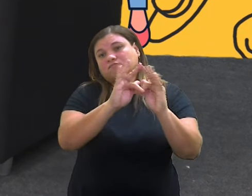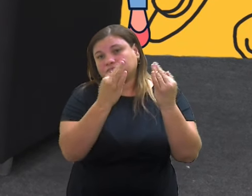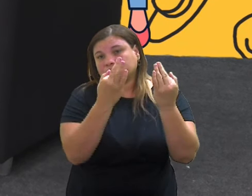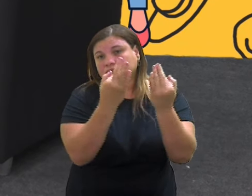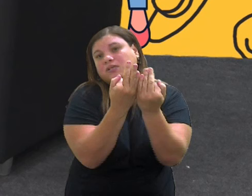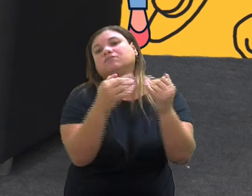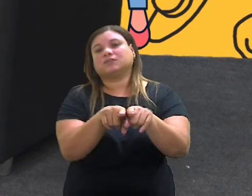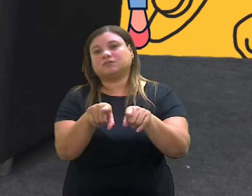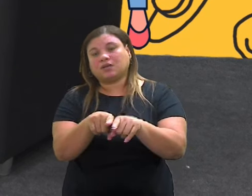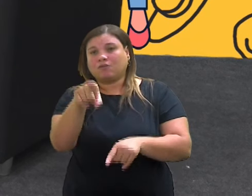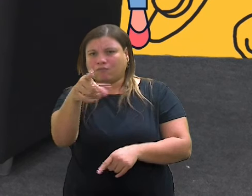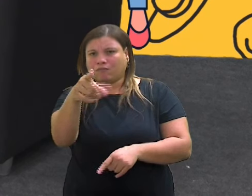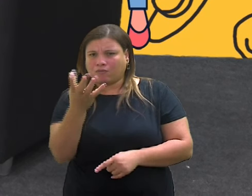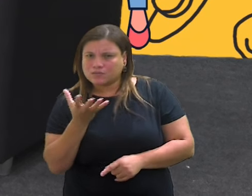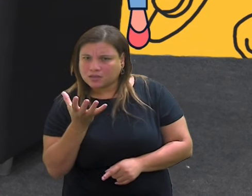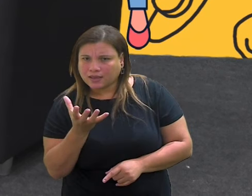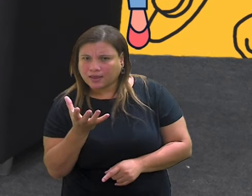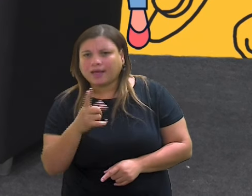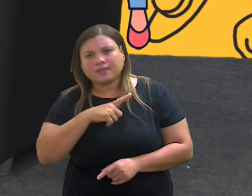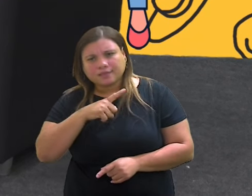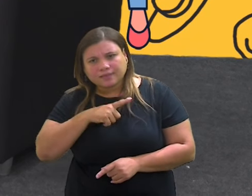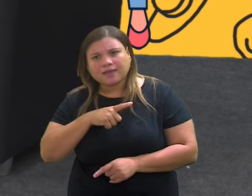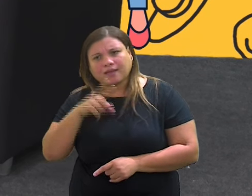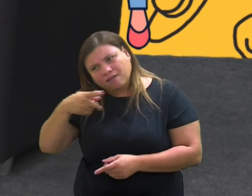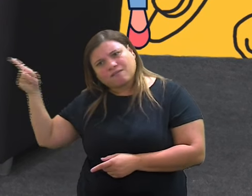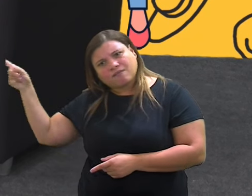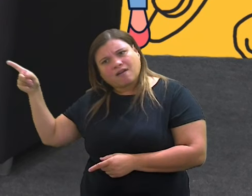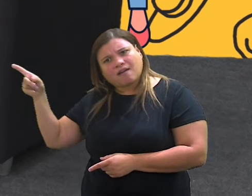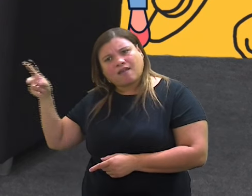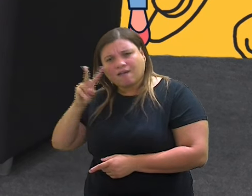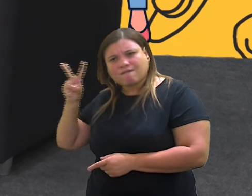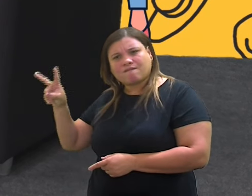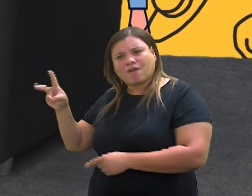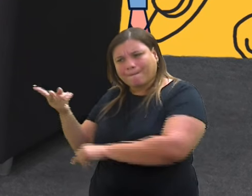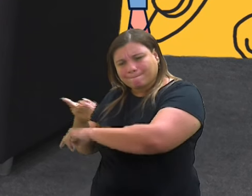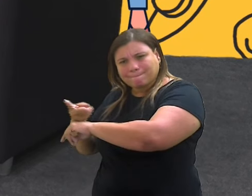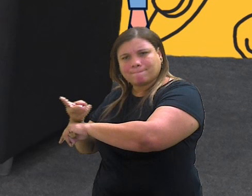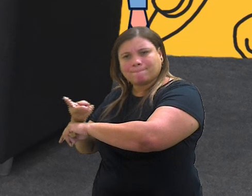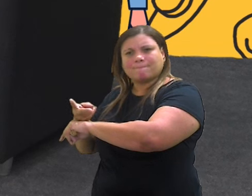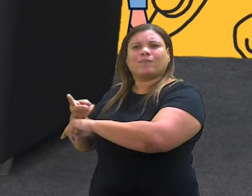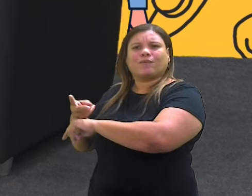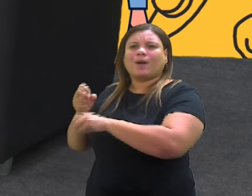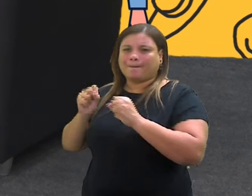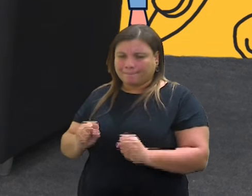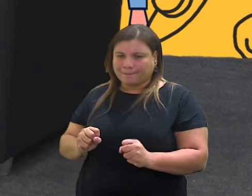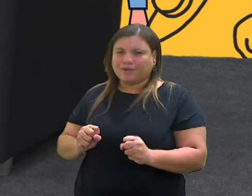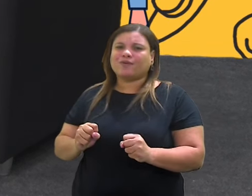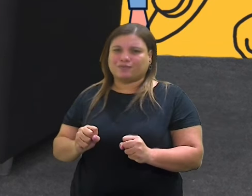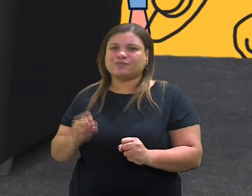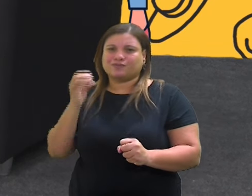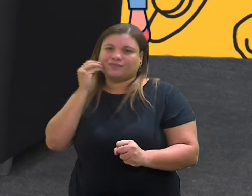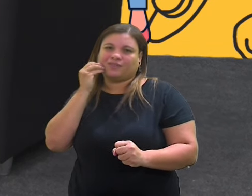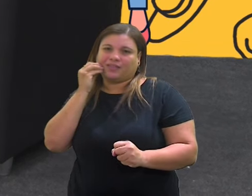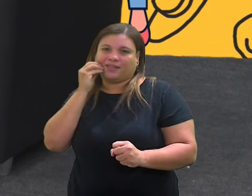nós temos vários, porte grande, porte pequeno, porte médio. Então, assim, vocês podem entrar em contato tanto via telefone,